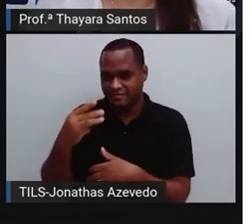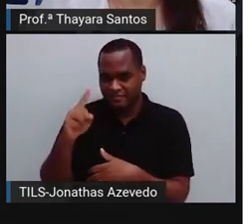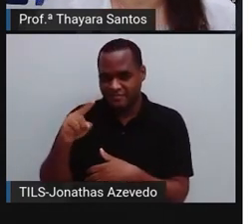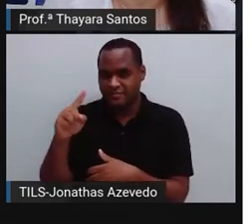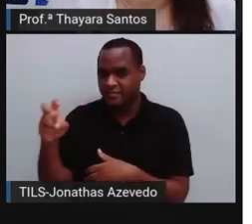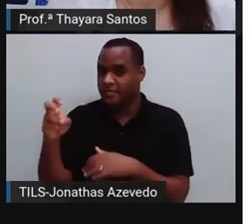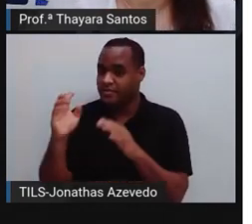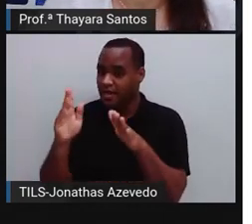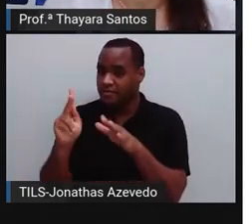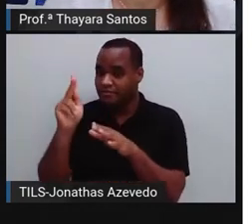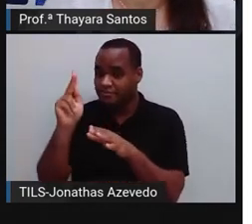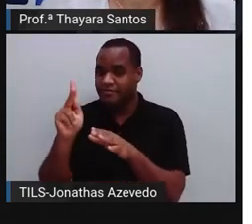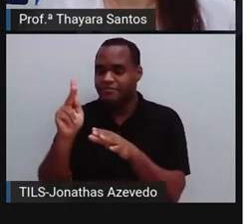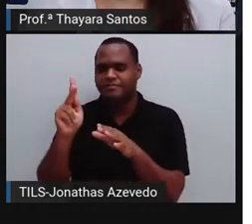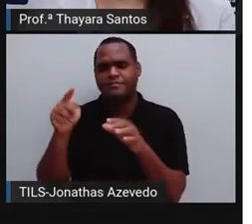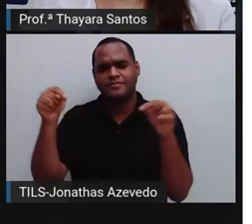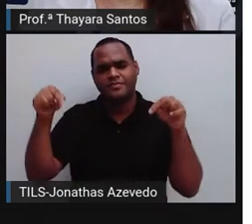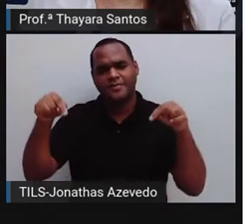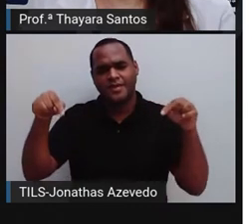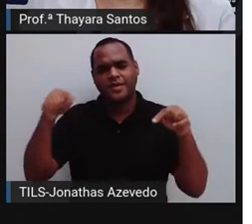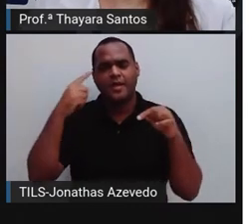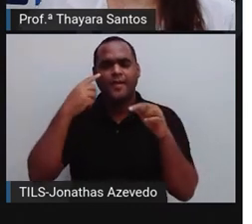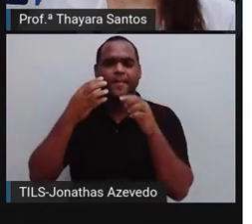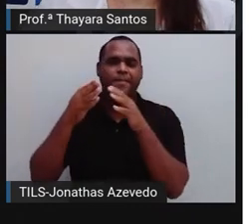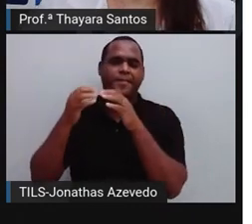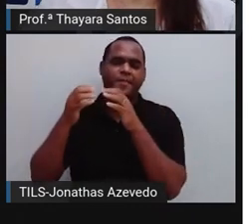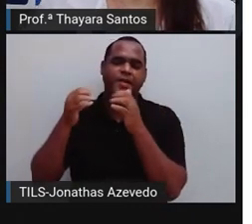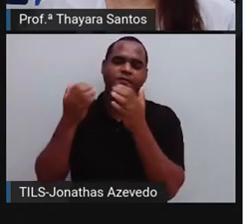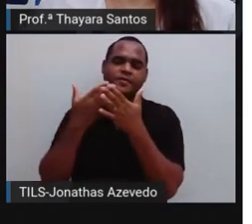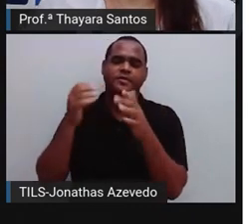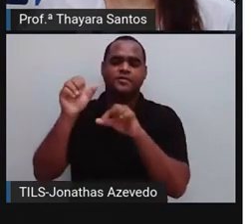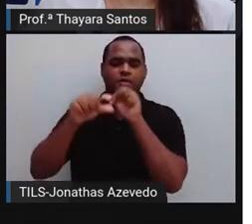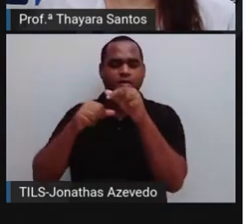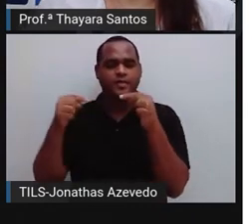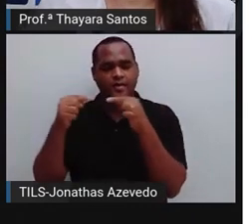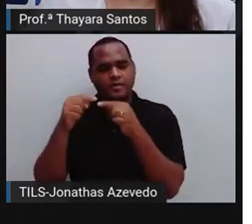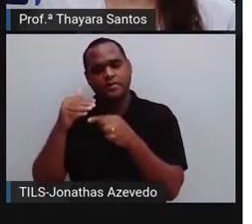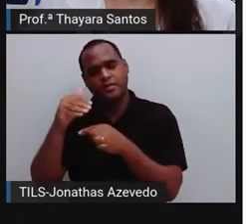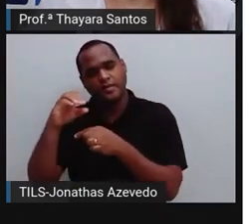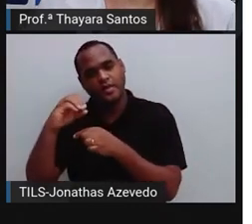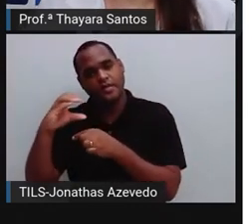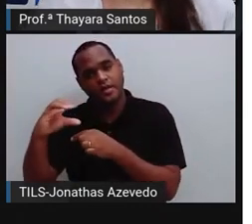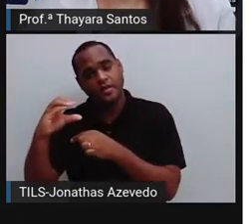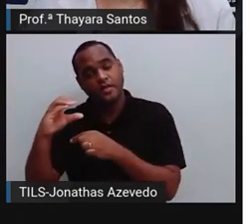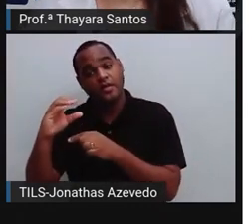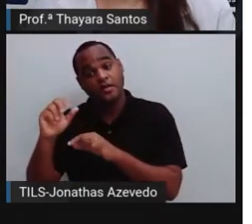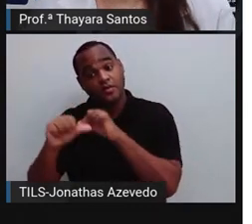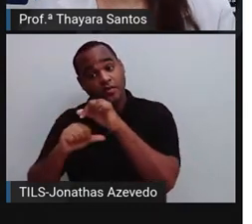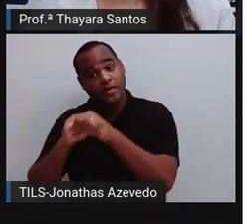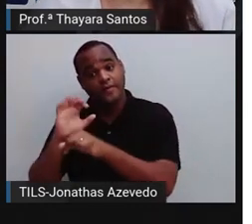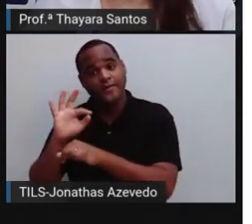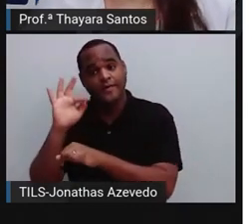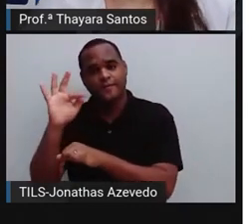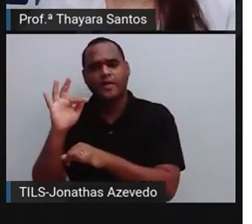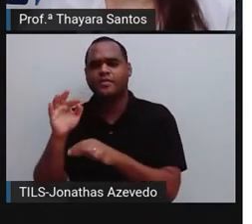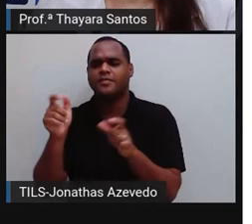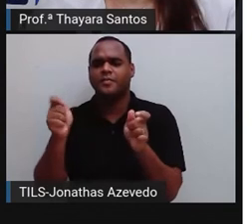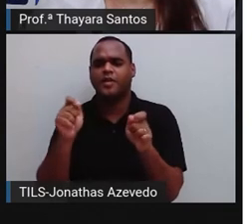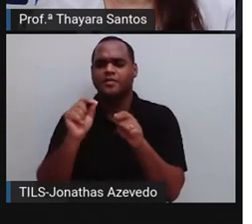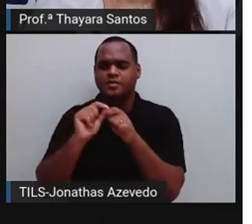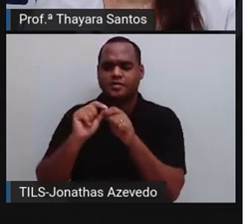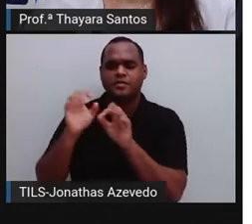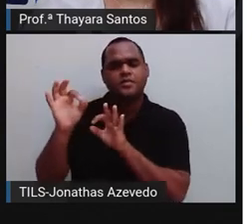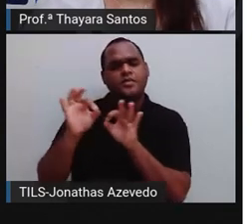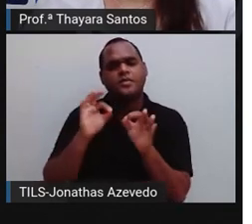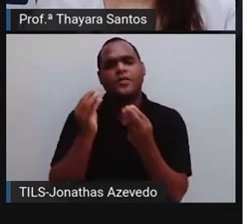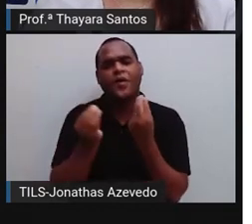293,15 Kelvin. Aqui, eu pedi para vocês transformarem 10 graus Celsius em Fahrenheit. Como é que a gente faz